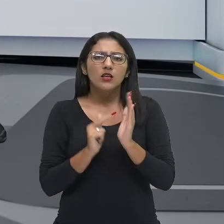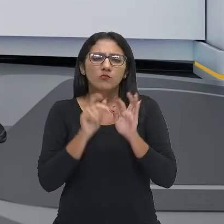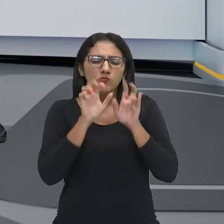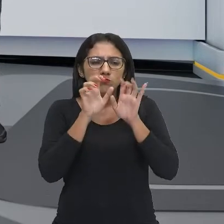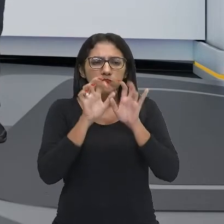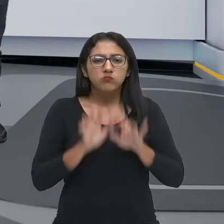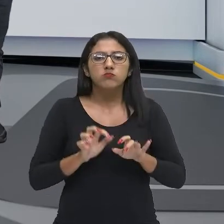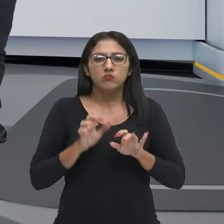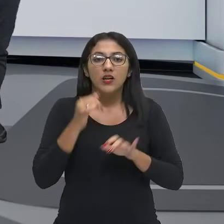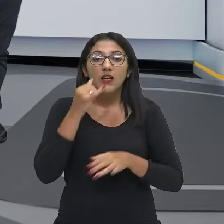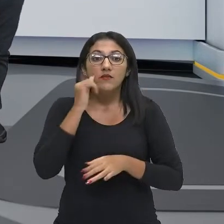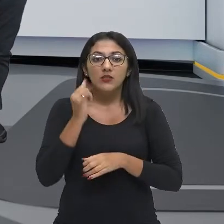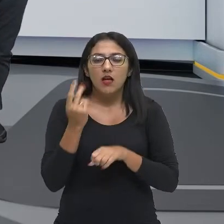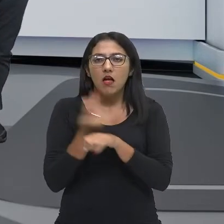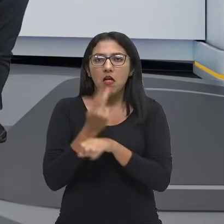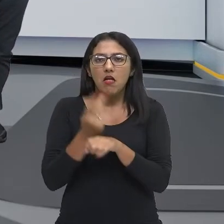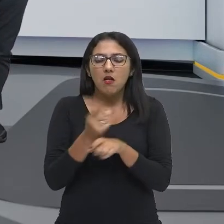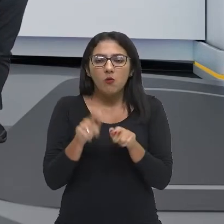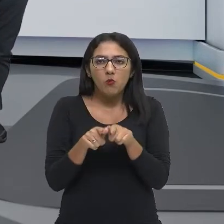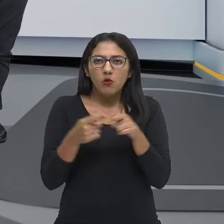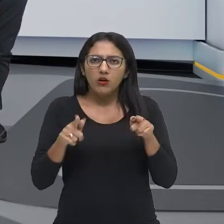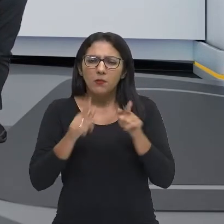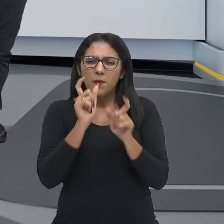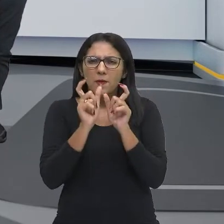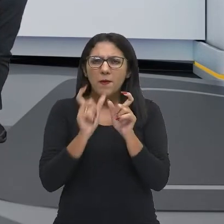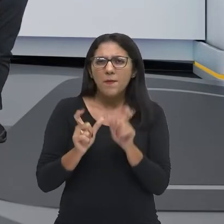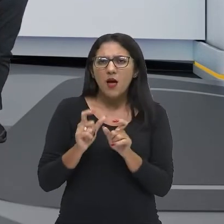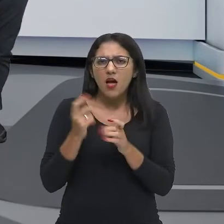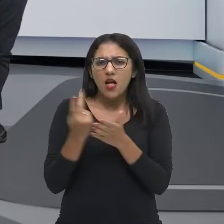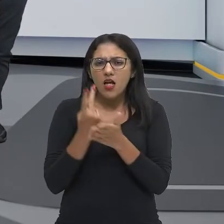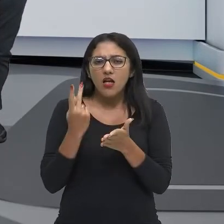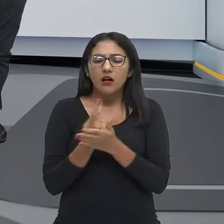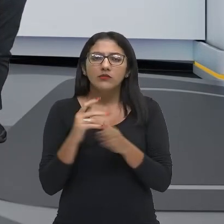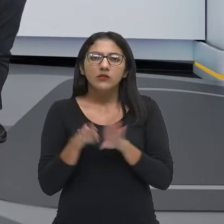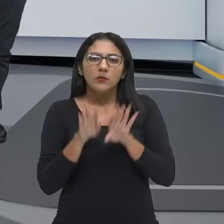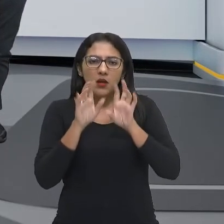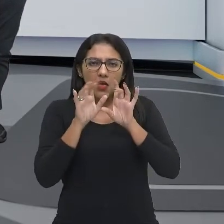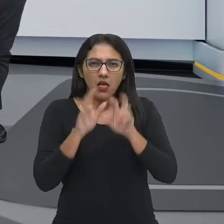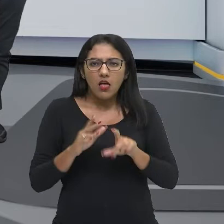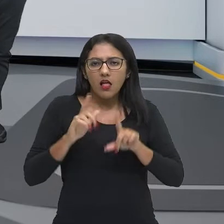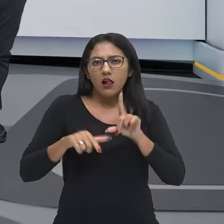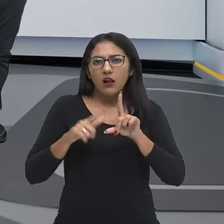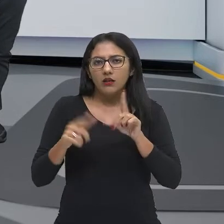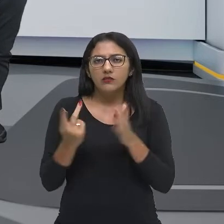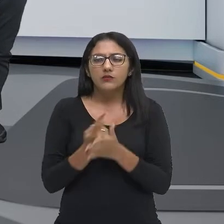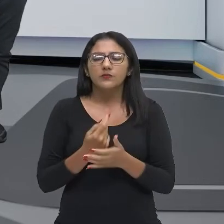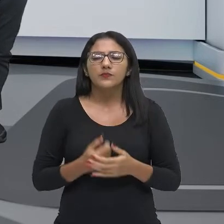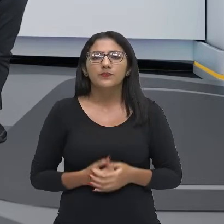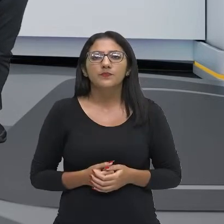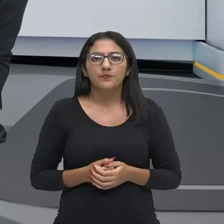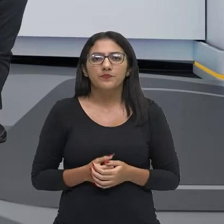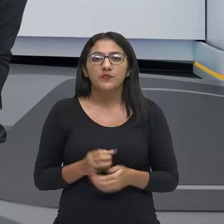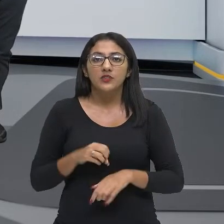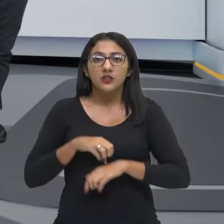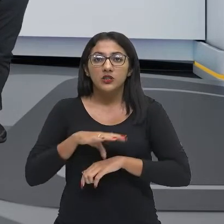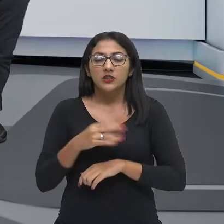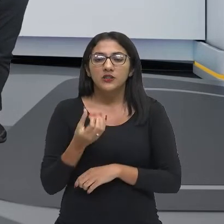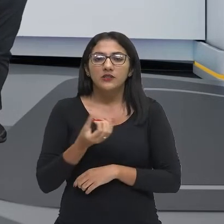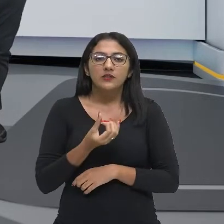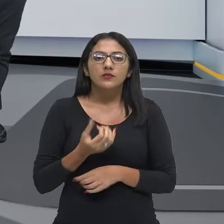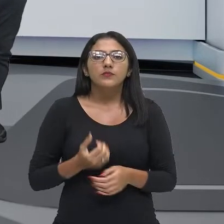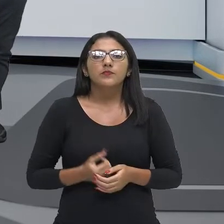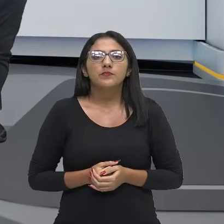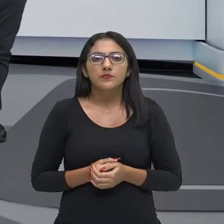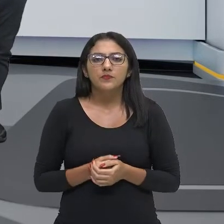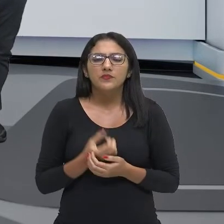escrevendo, evitando assim erros de gramática e erro de digitação. Dica 6. Caso